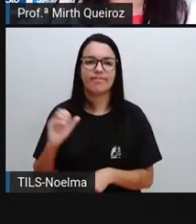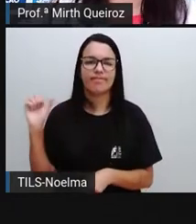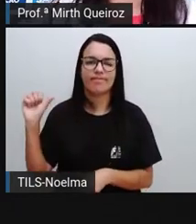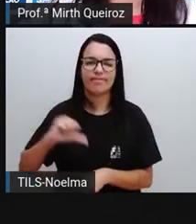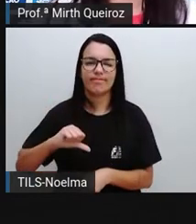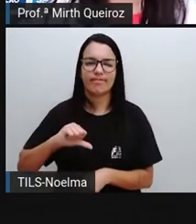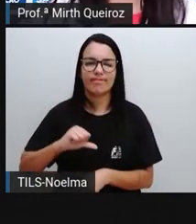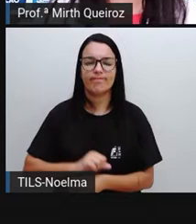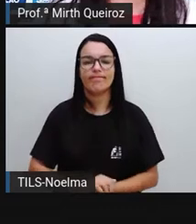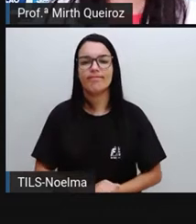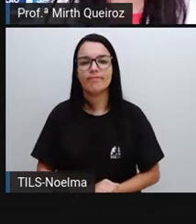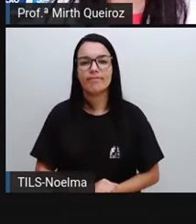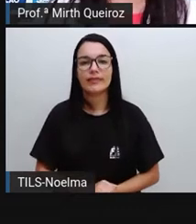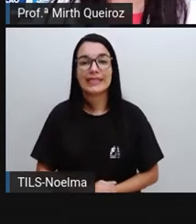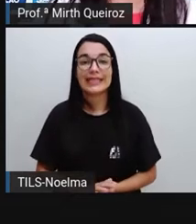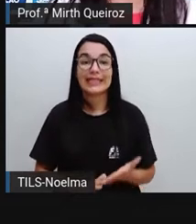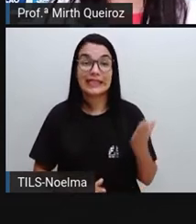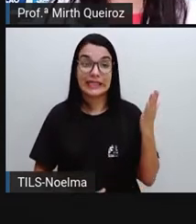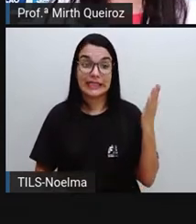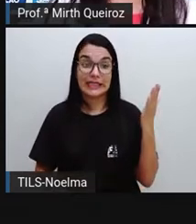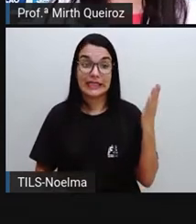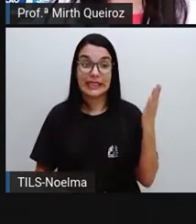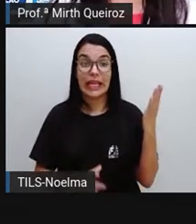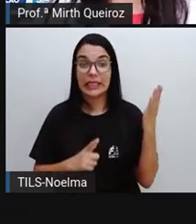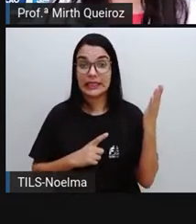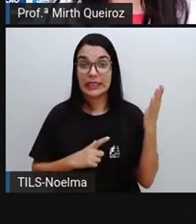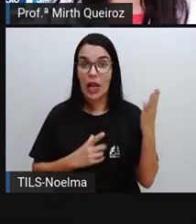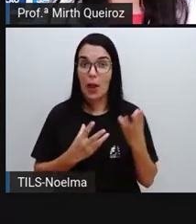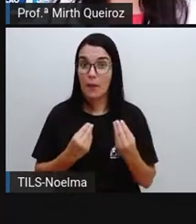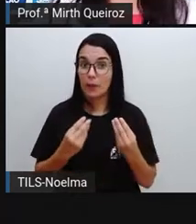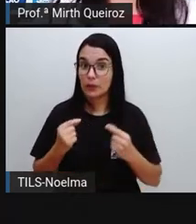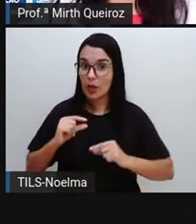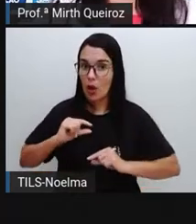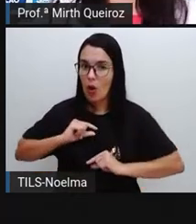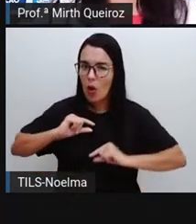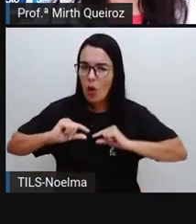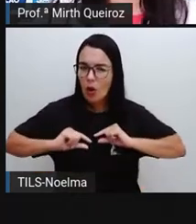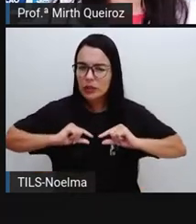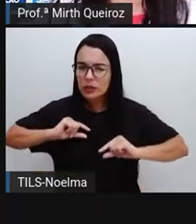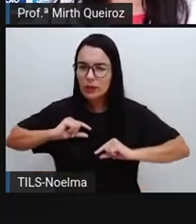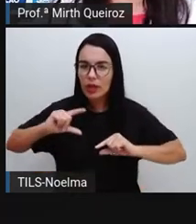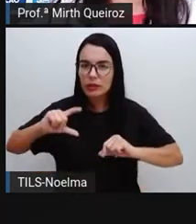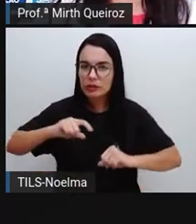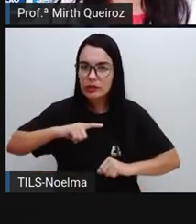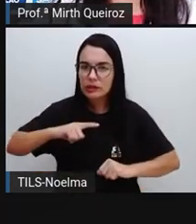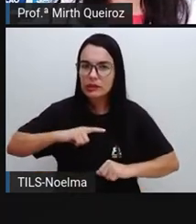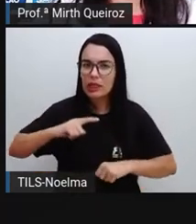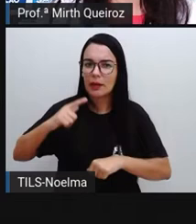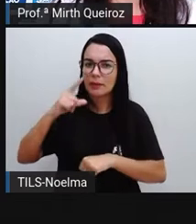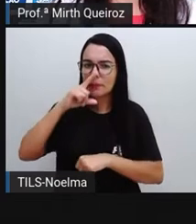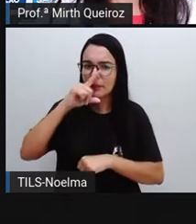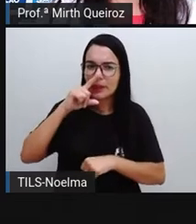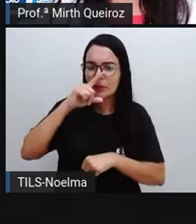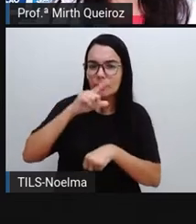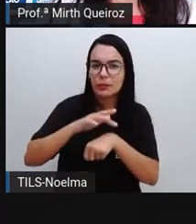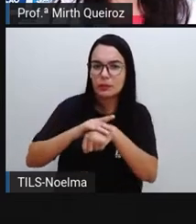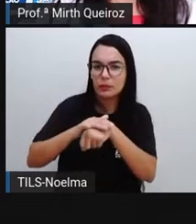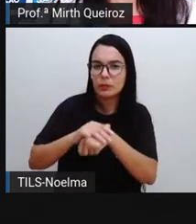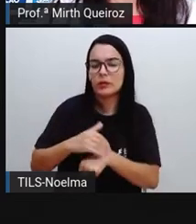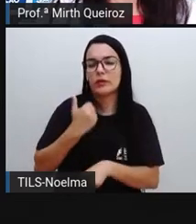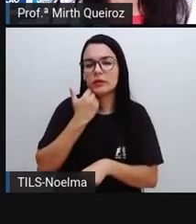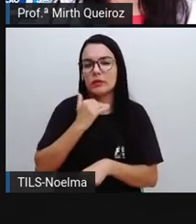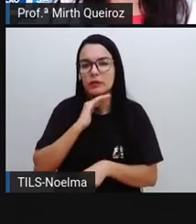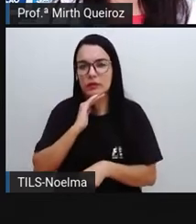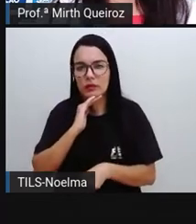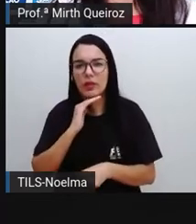mal. Mas, aqui nós temos, muitos dos micro-organismos, eles são prejudiciais, porque eles podem